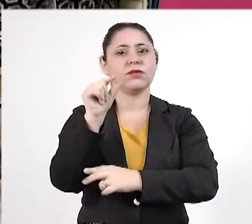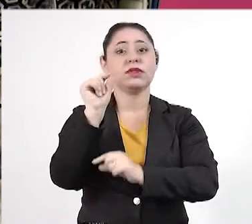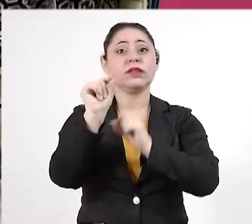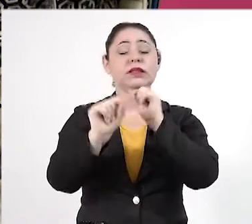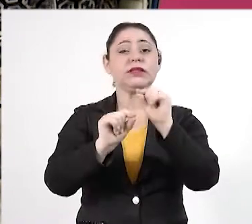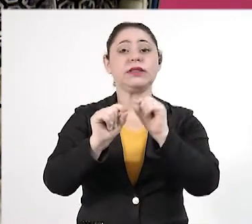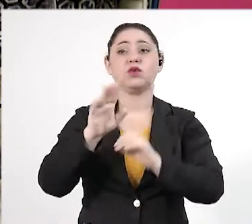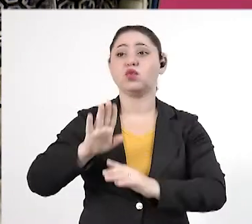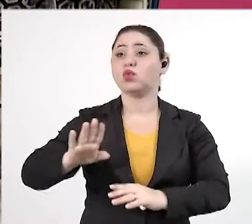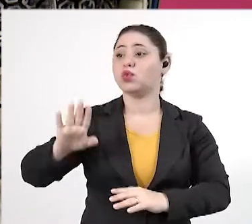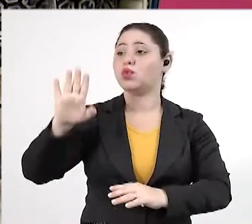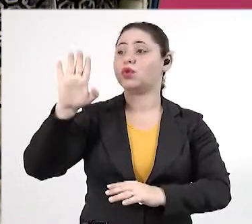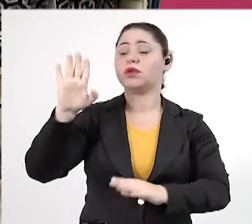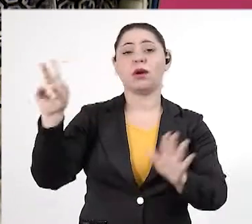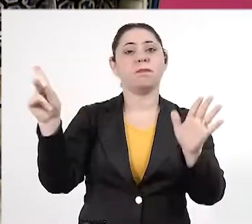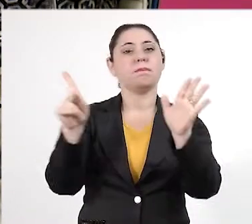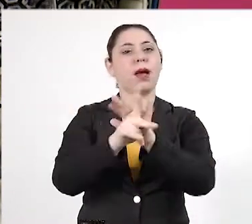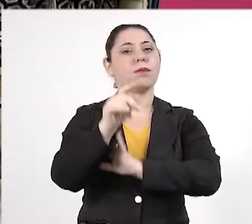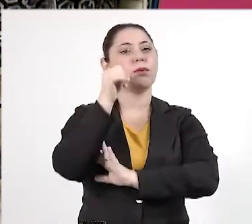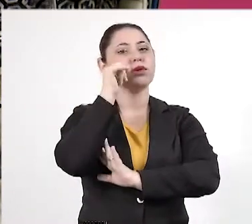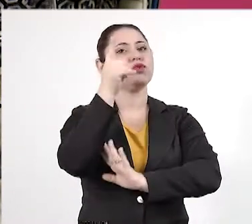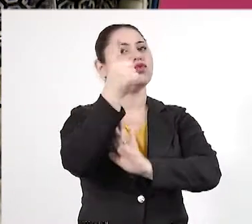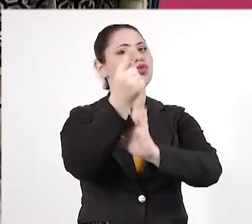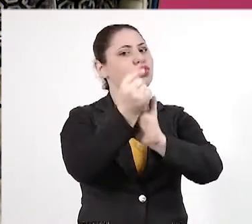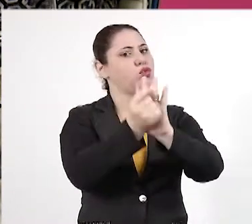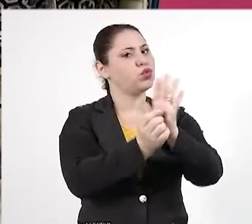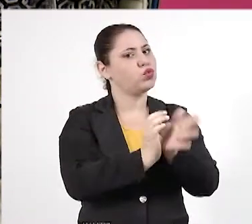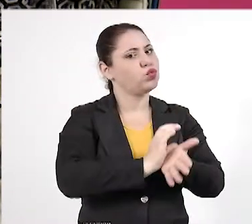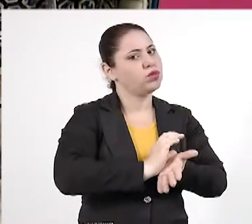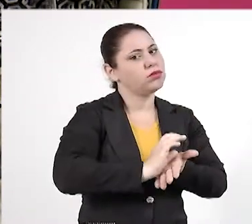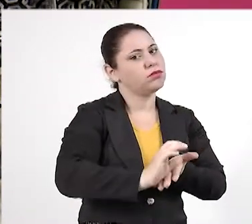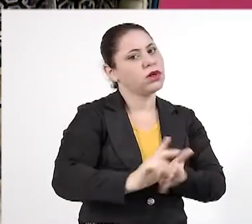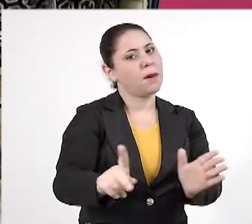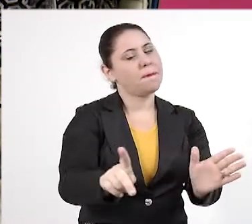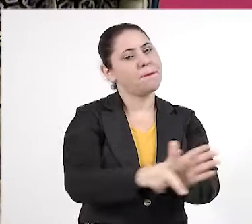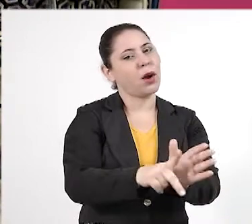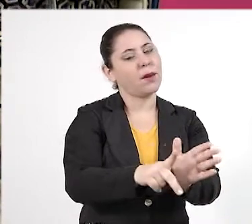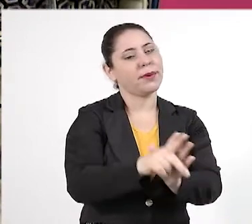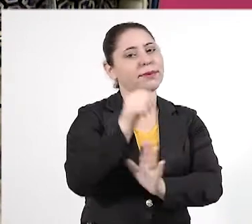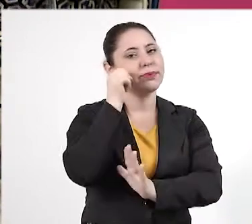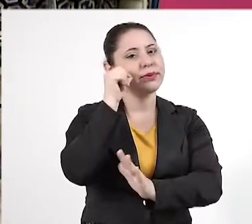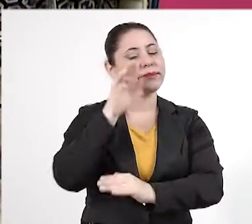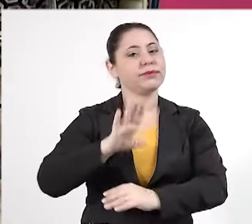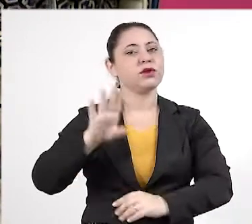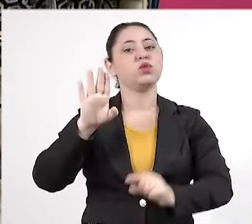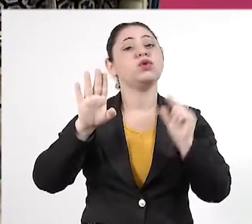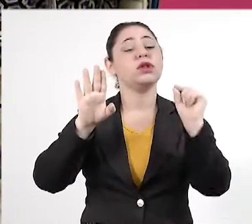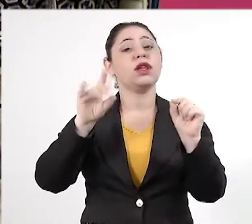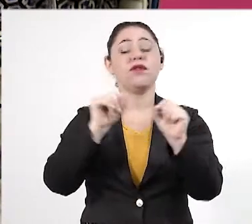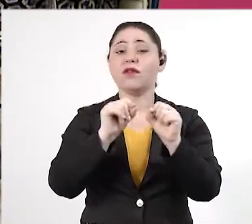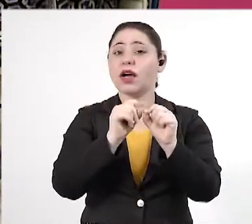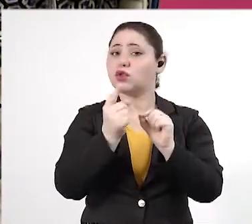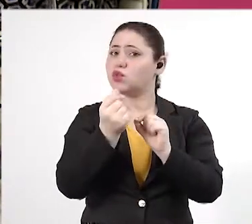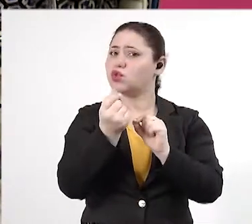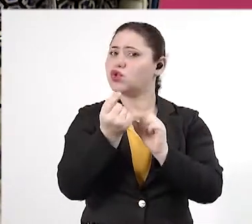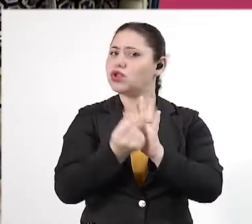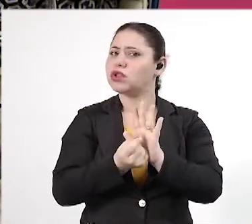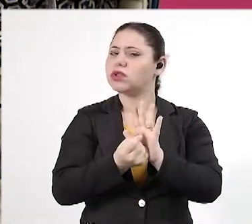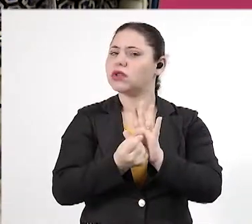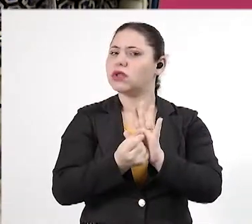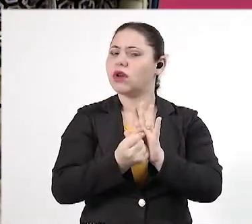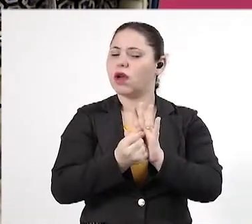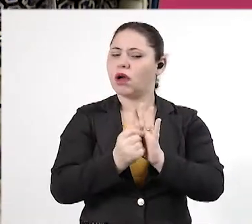que era para as candidaturas das mulheres, para os recursos que vão para essas candidaturas e o que é feito com isso. Será